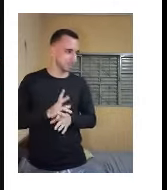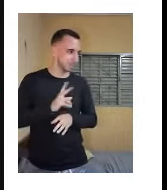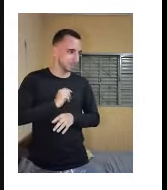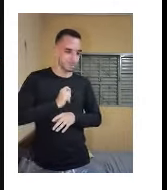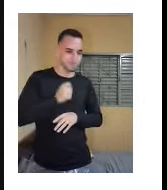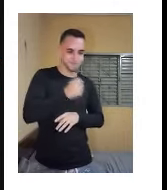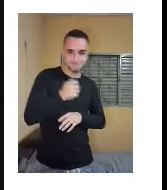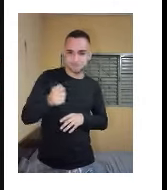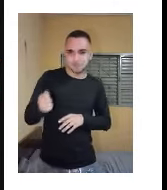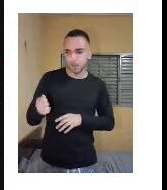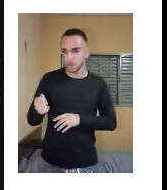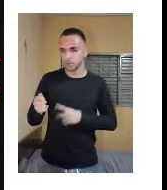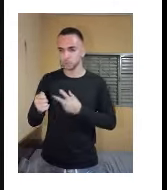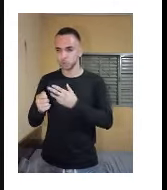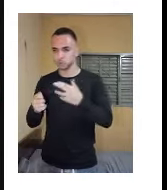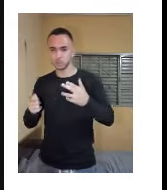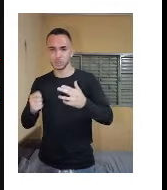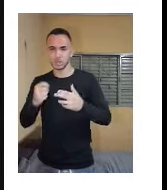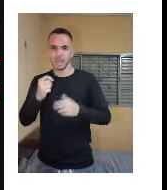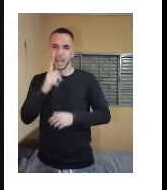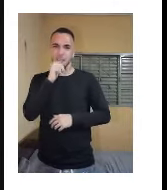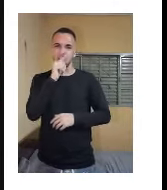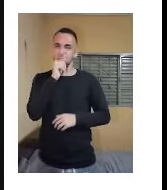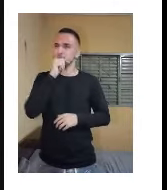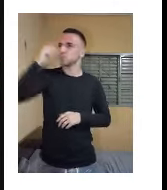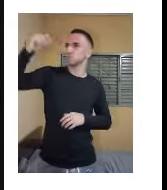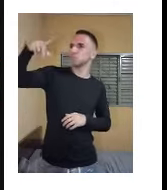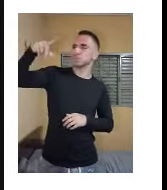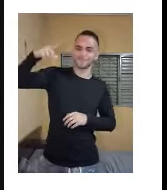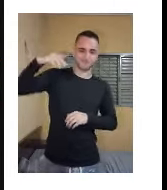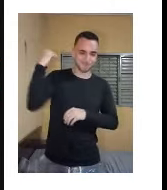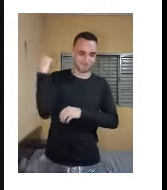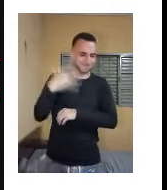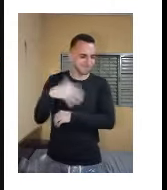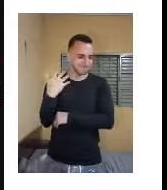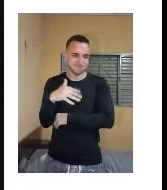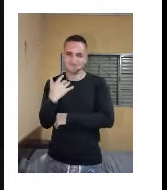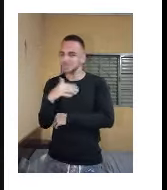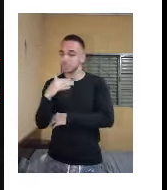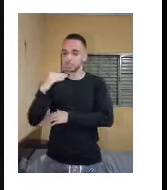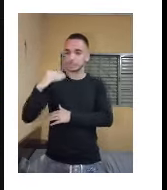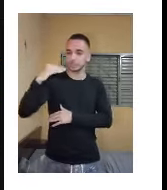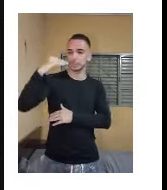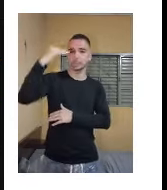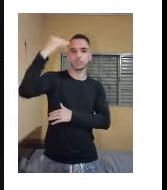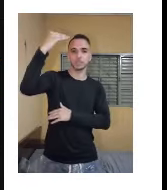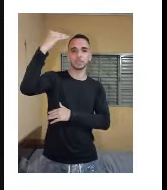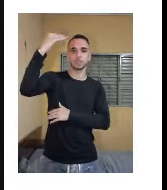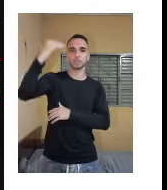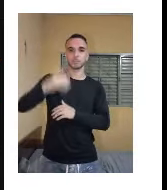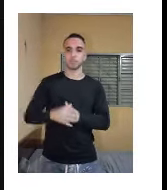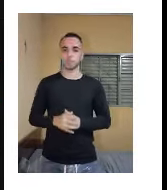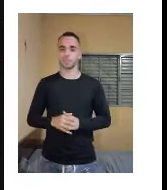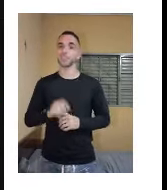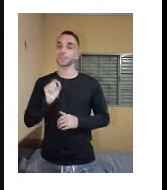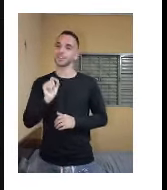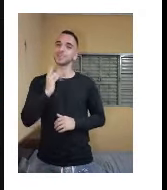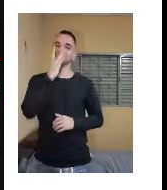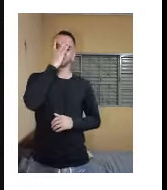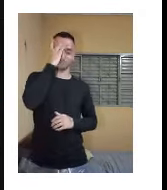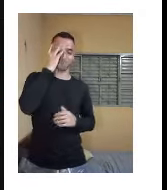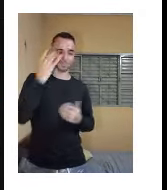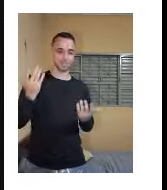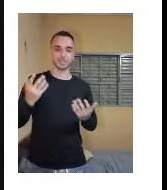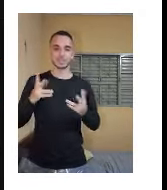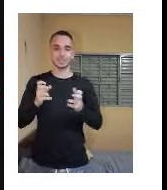aumento das taxas de energia, né? E isso aí é fundamental trazer todo esse contexto. É um custo bastante elevado